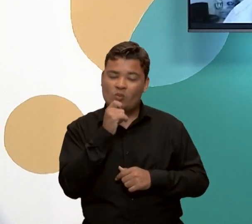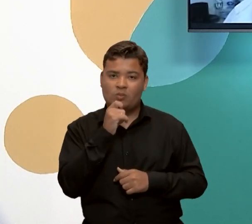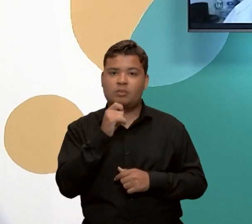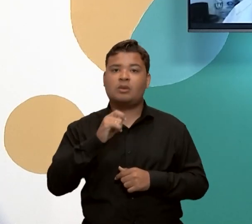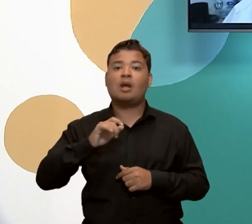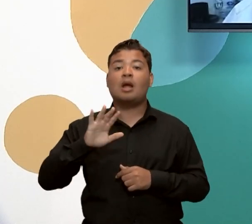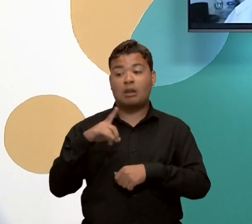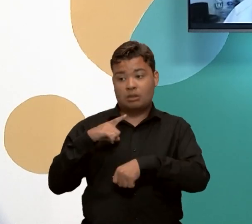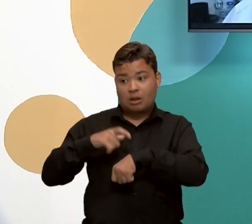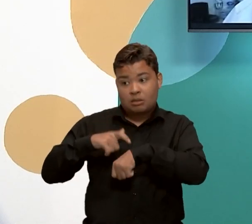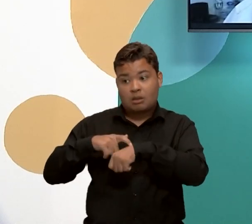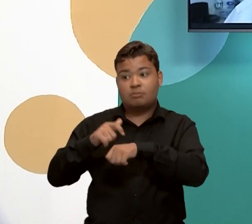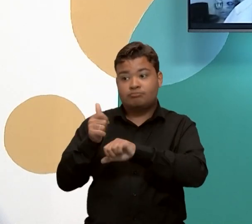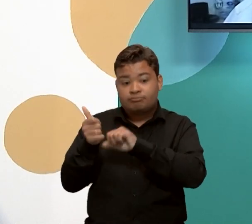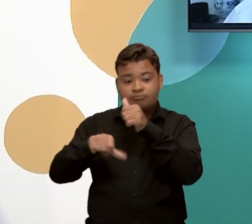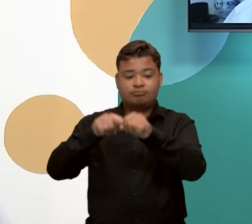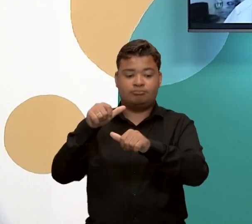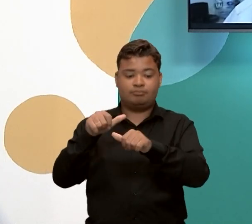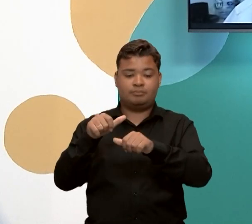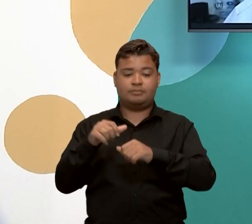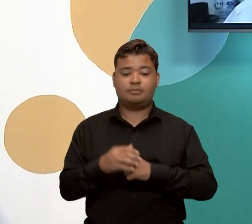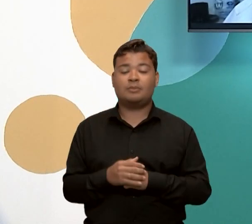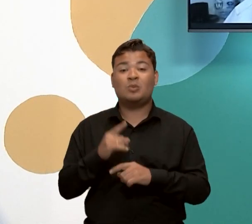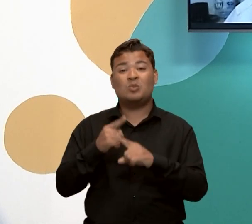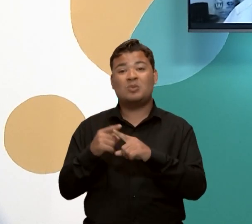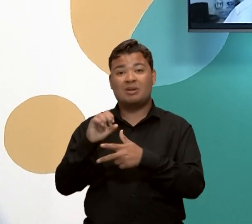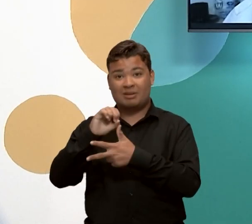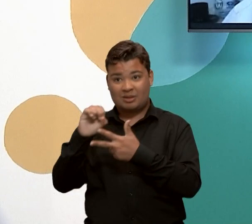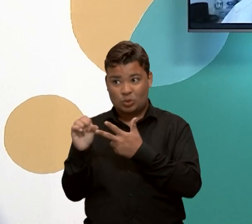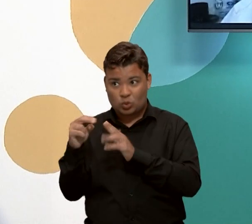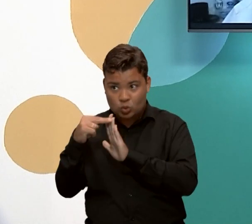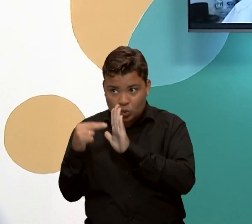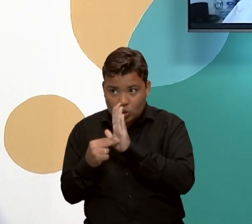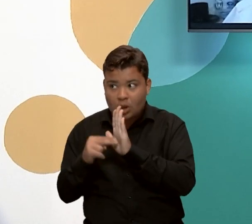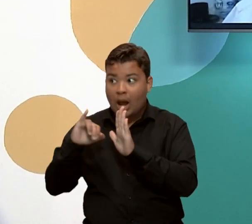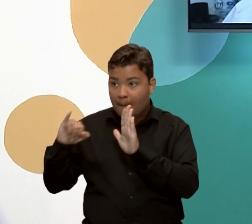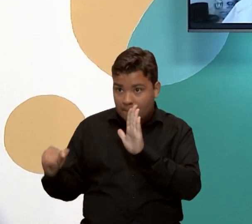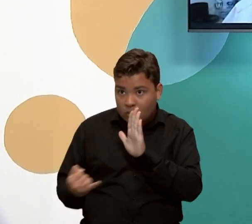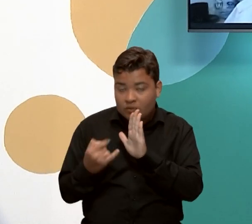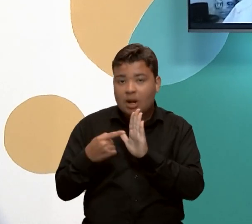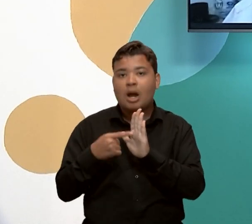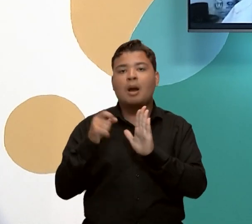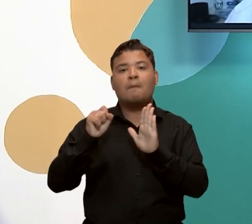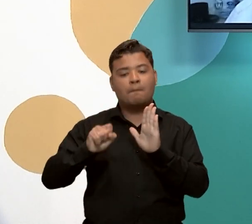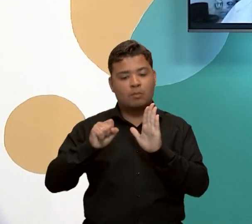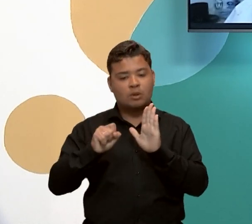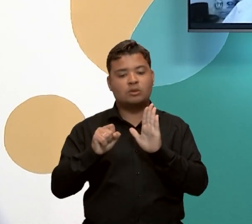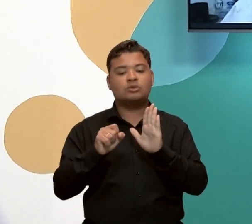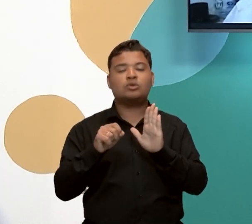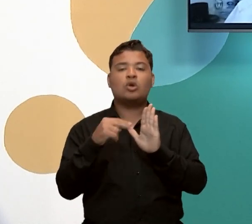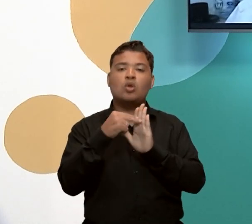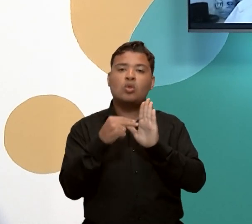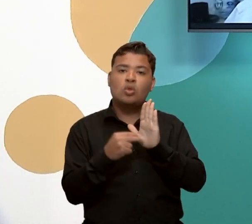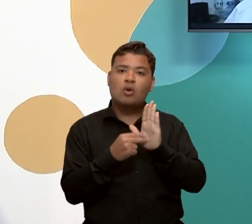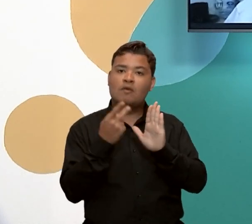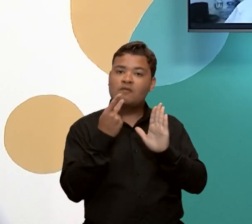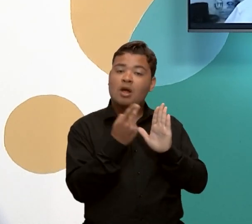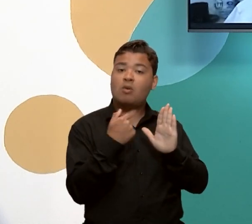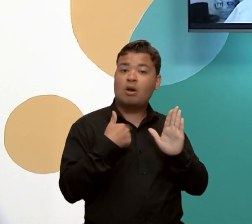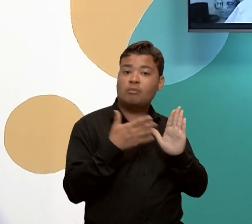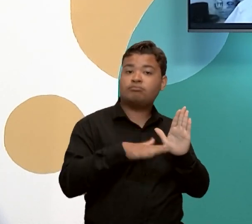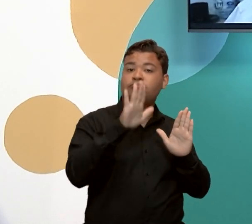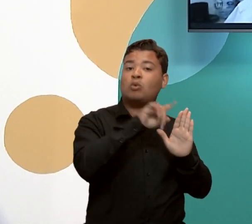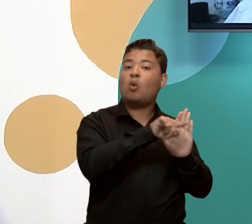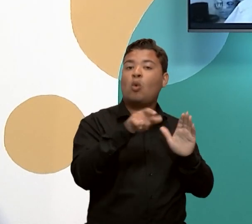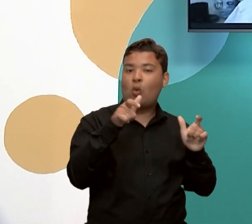essa nota seja a nota que ele vai utilizar, ele poderá ali informar a nota pela qual ele quer concorrer. Tá